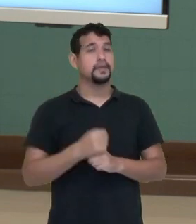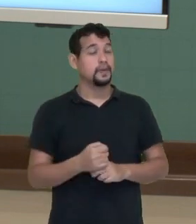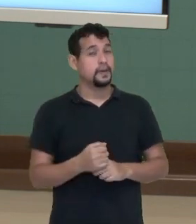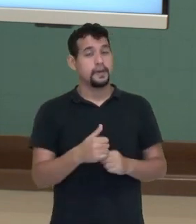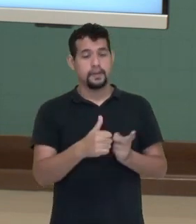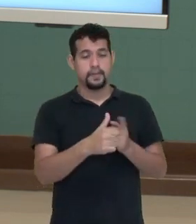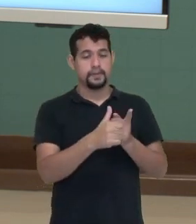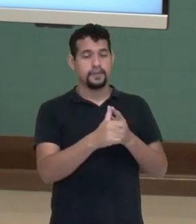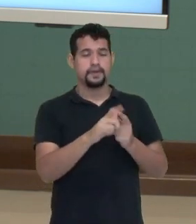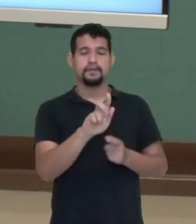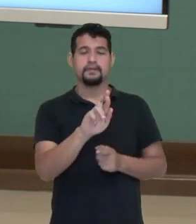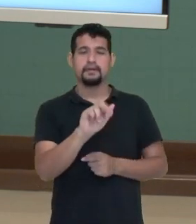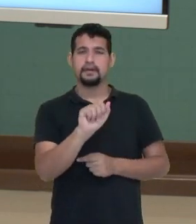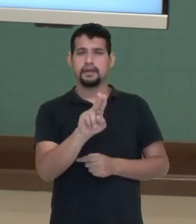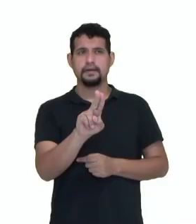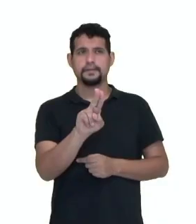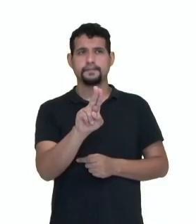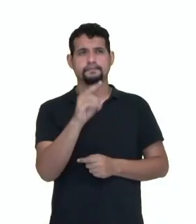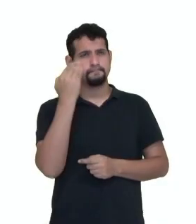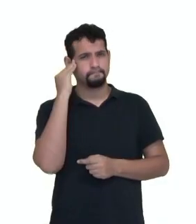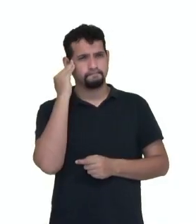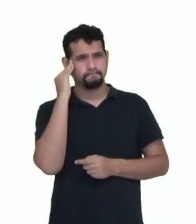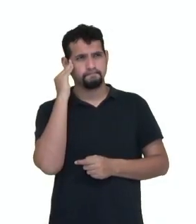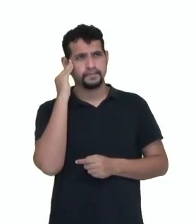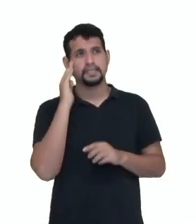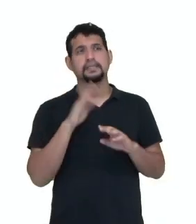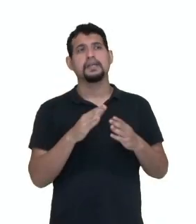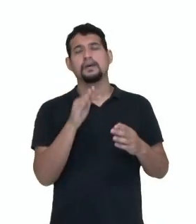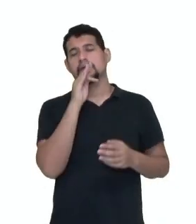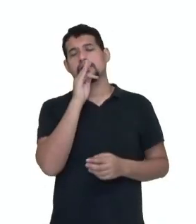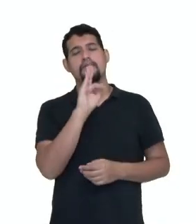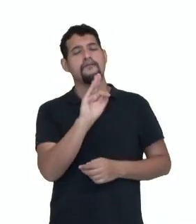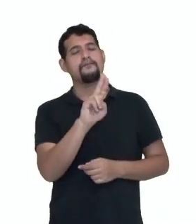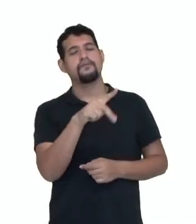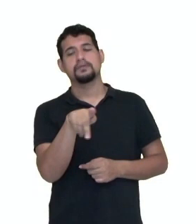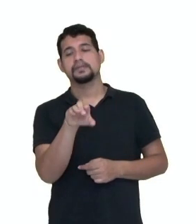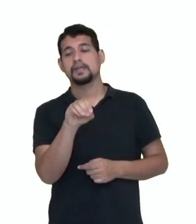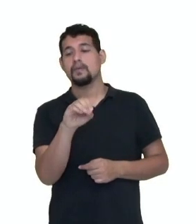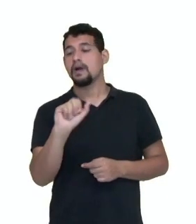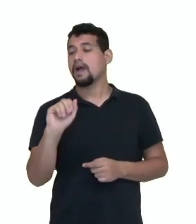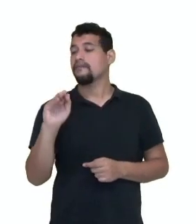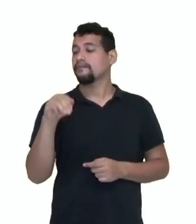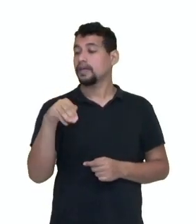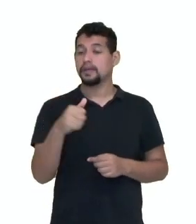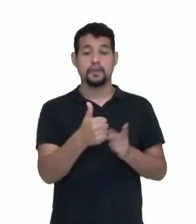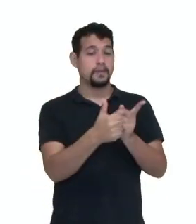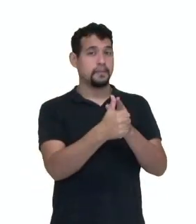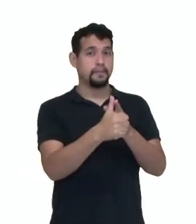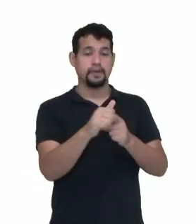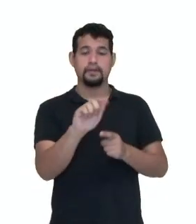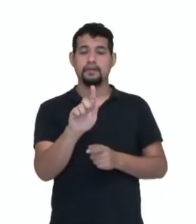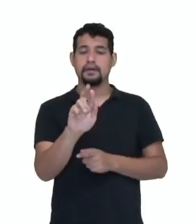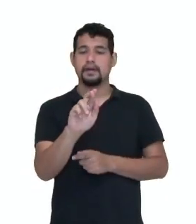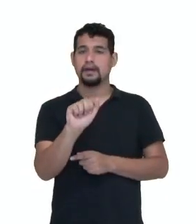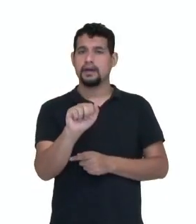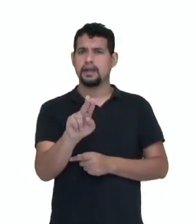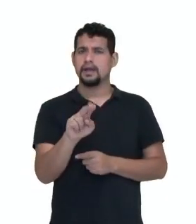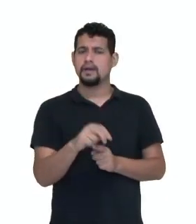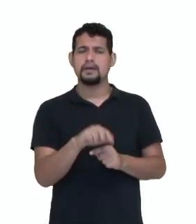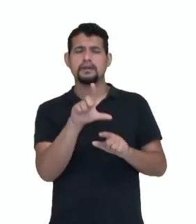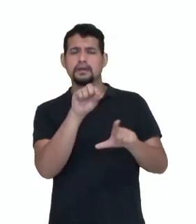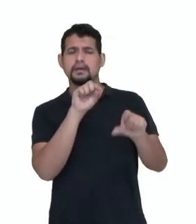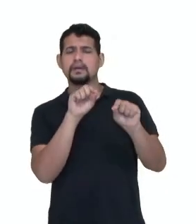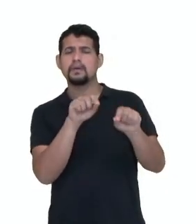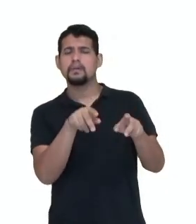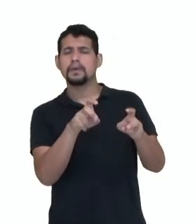primeiro grau, tá bom? Então, a função afim ou do primeiro grau caracteriza-se pela lei. Então, ela é